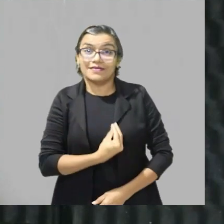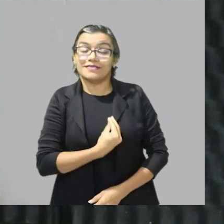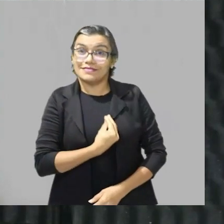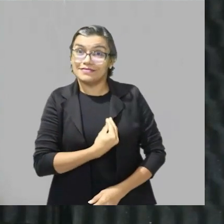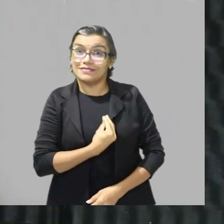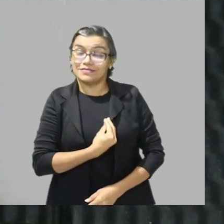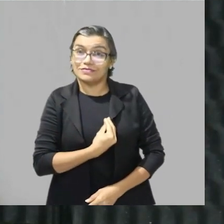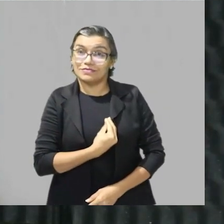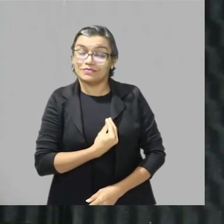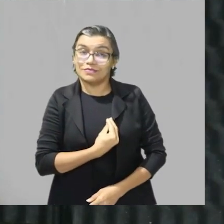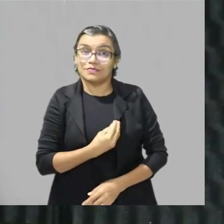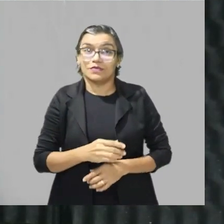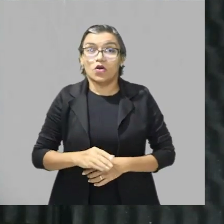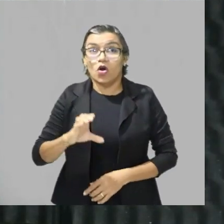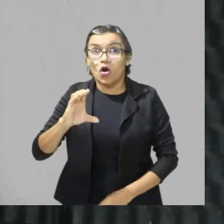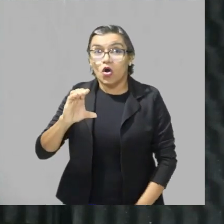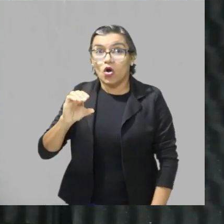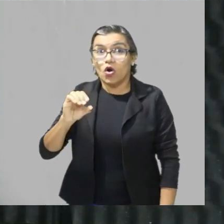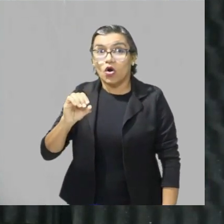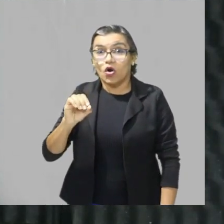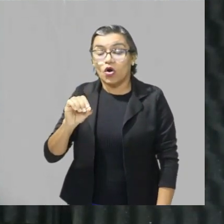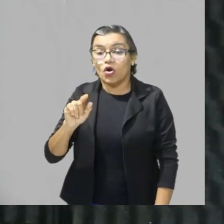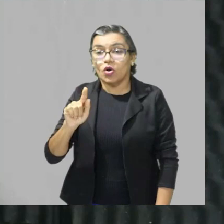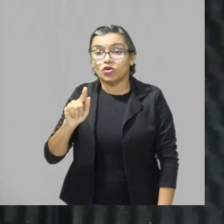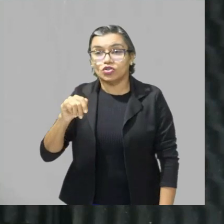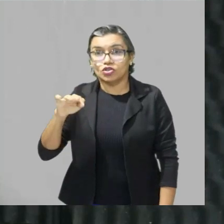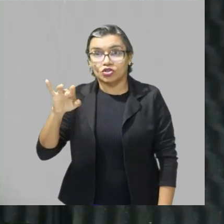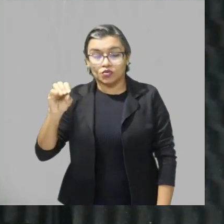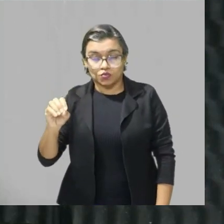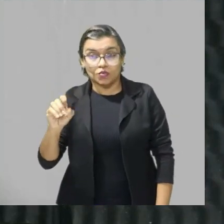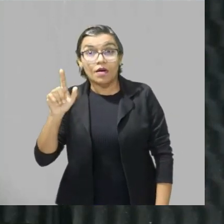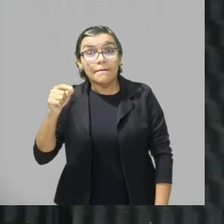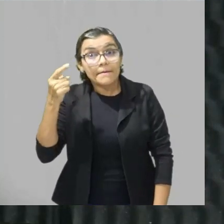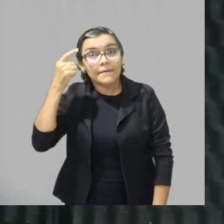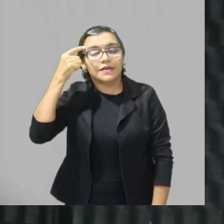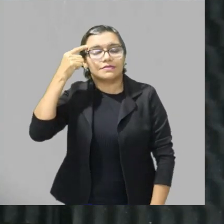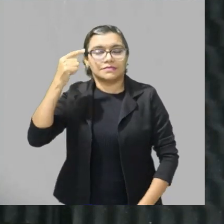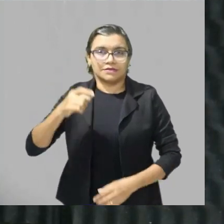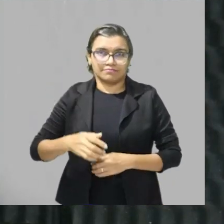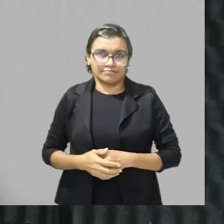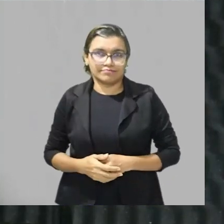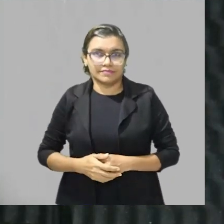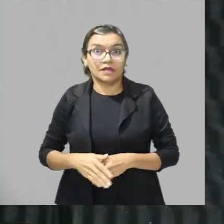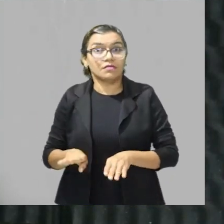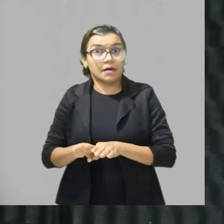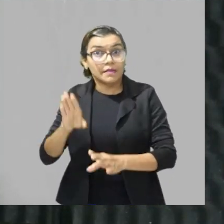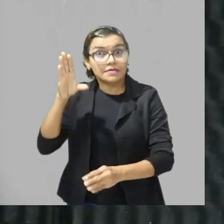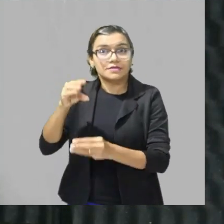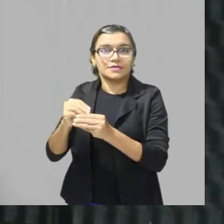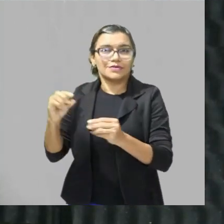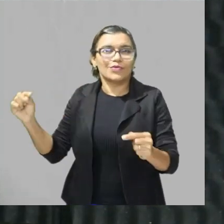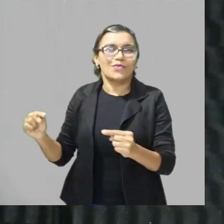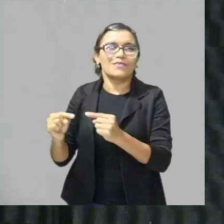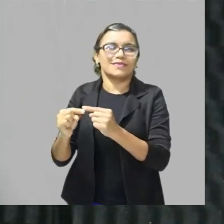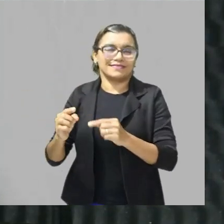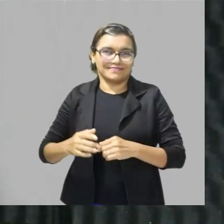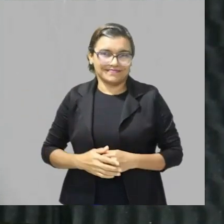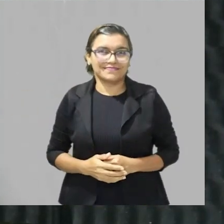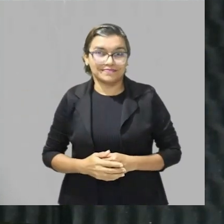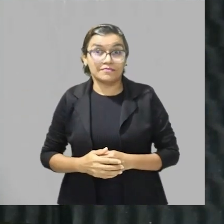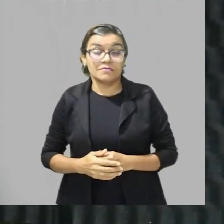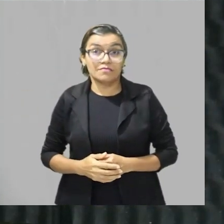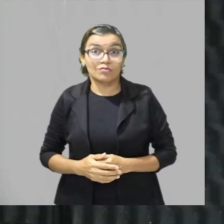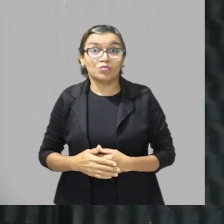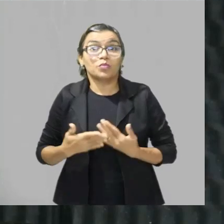pensamento o nosso pensamento opera com análise síntese também ok É isso que ele tá dizendo aqui e